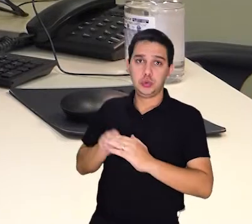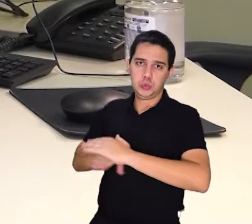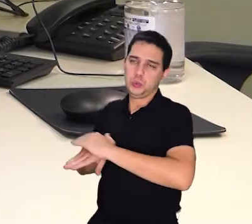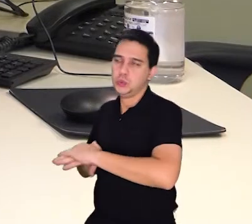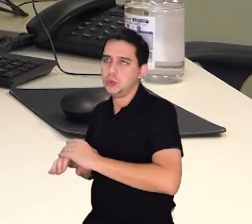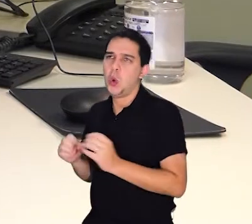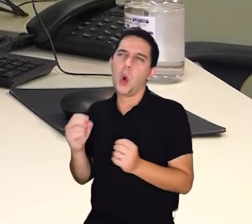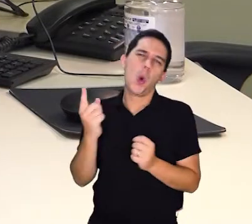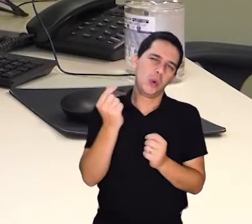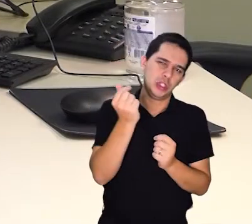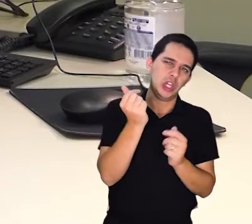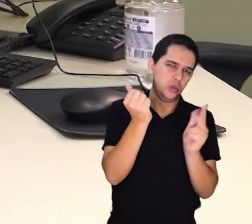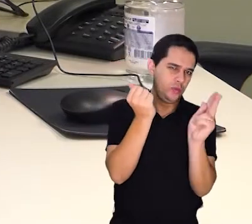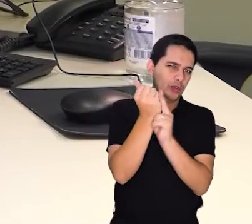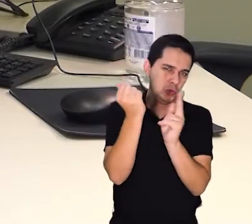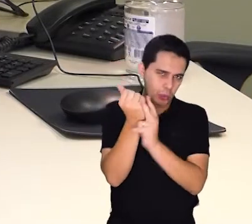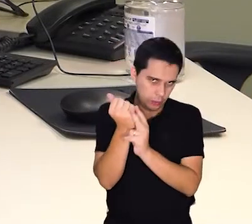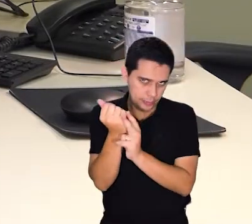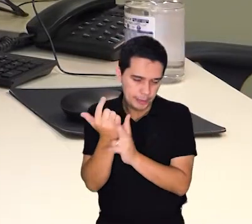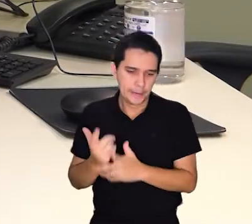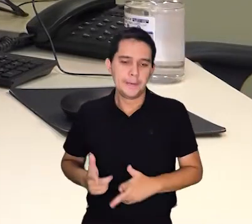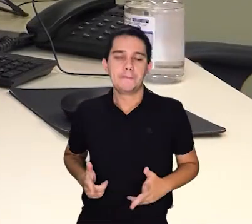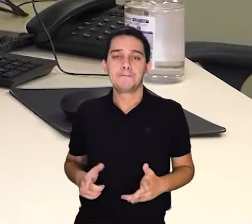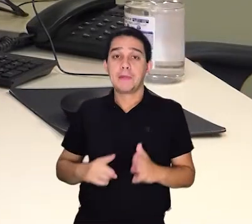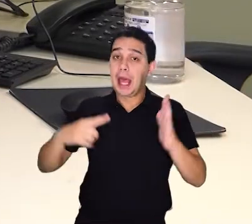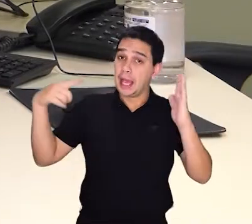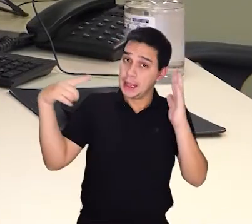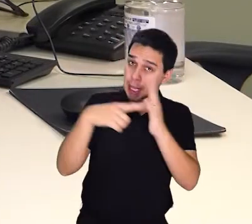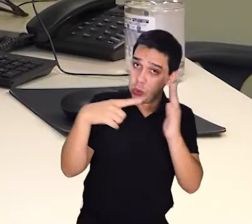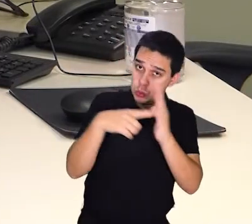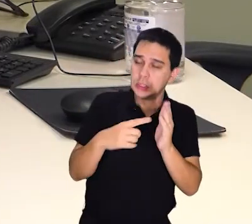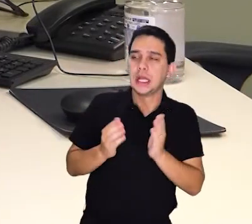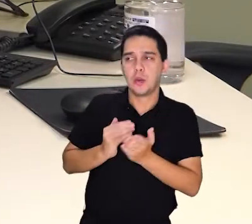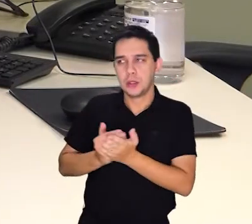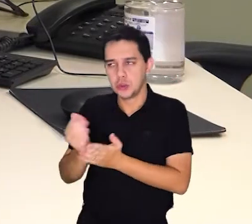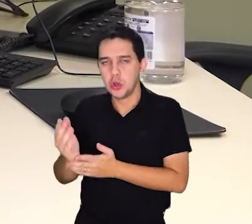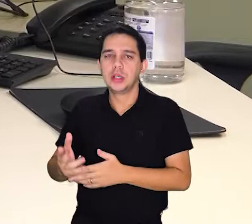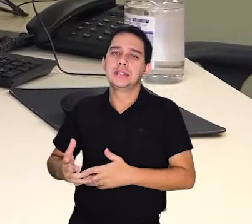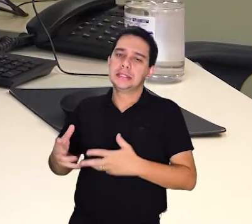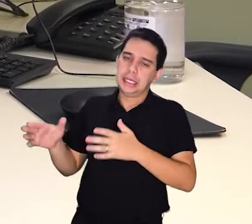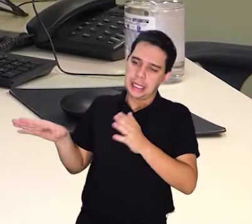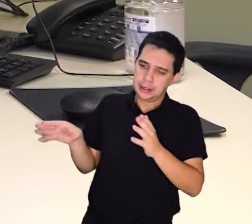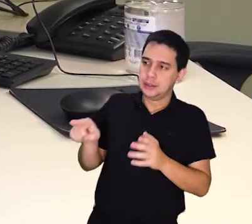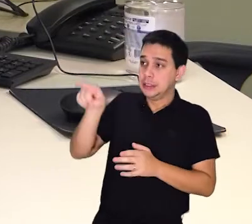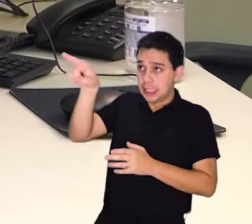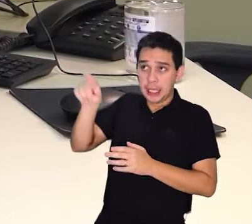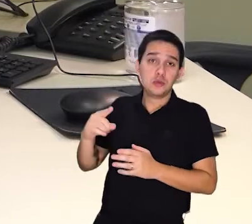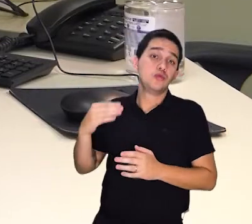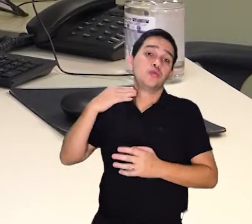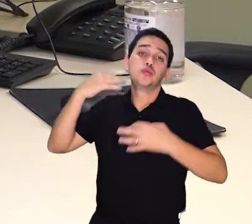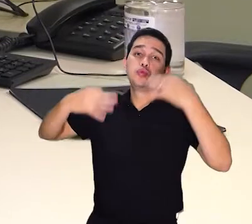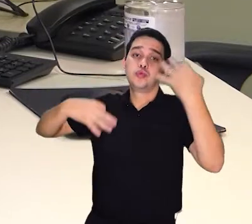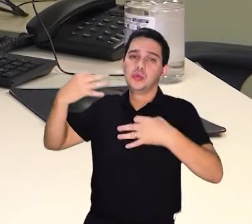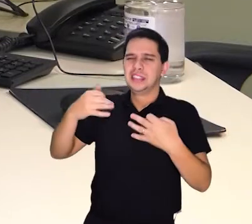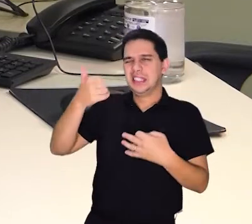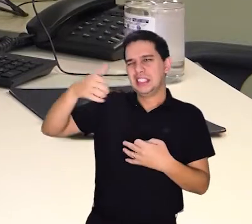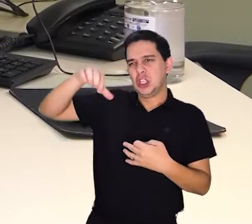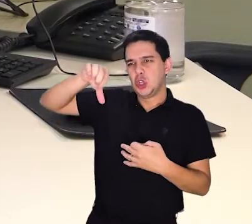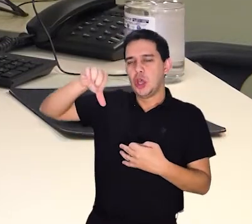por criptomoedas. Nesse momento, a denúncia já foi recebida pelo juízo da 19ª Vara